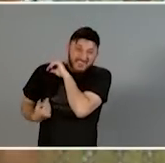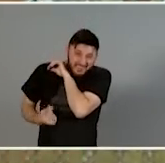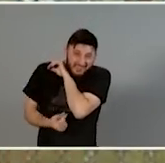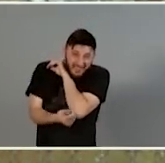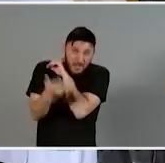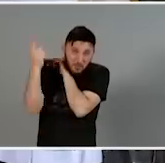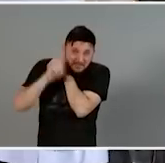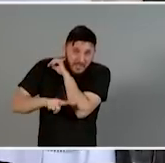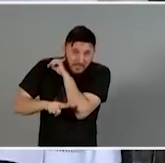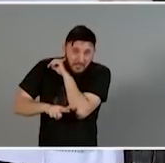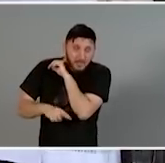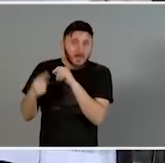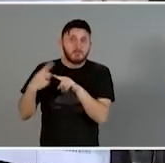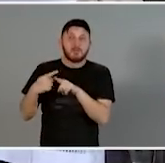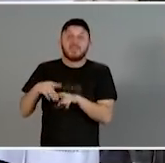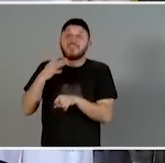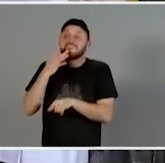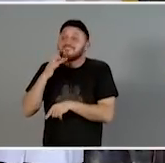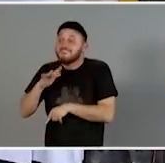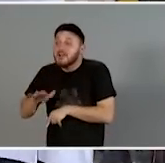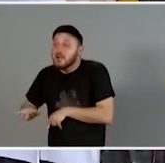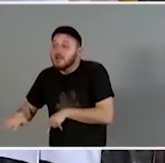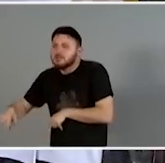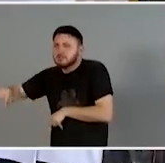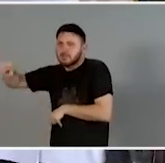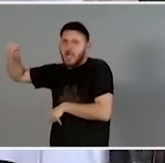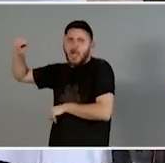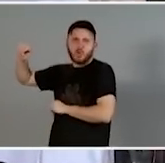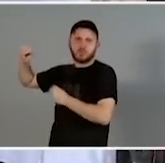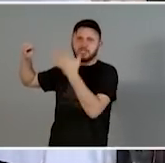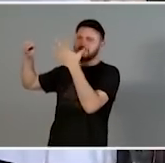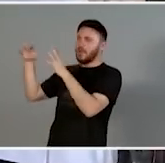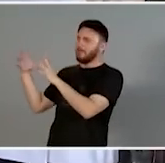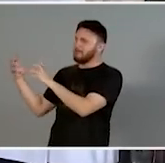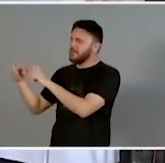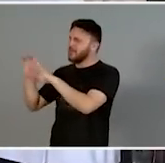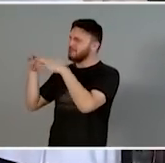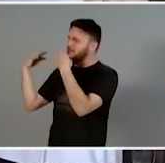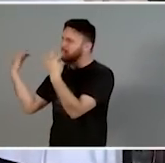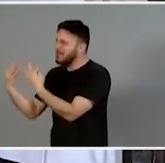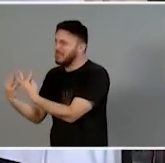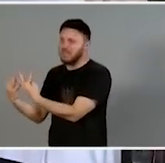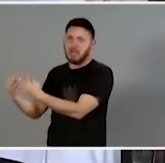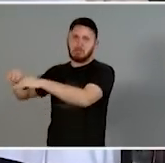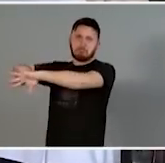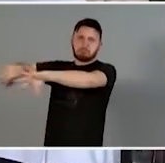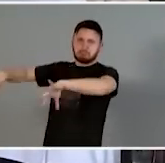Por que que lá na infância aconteceu uma briga na família?